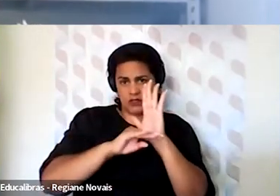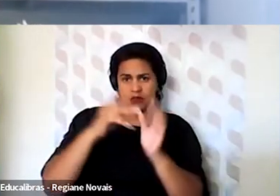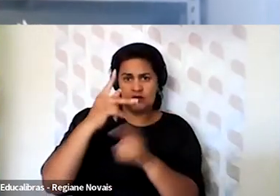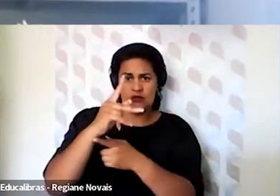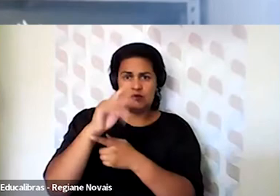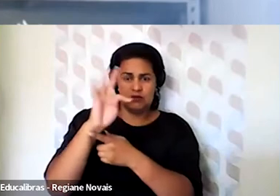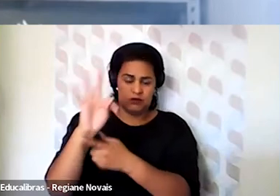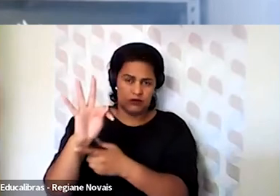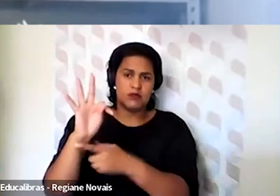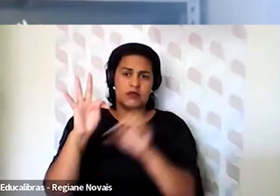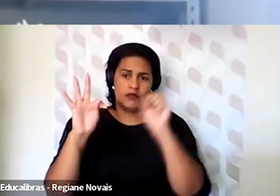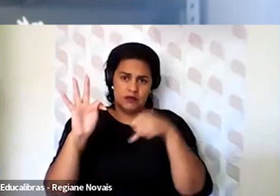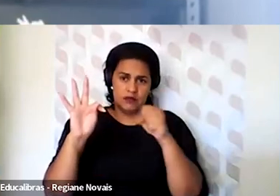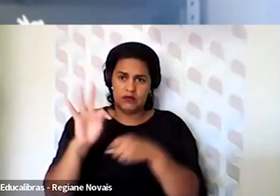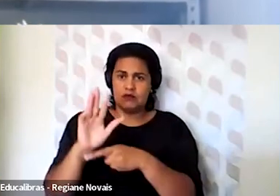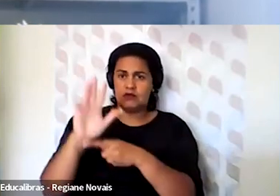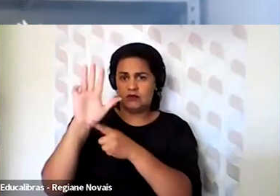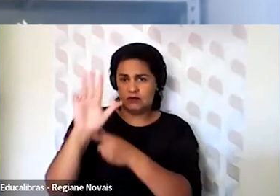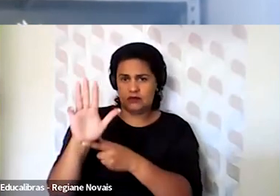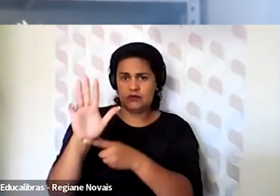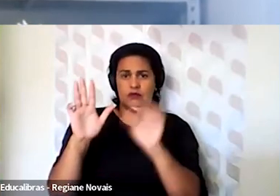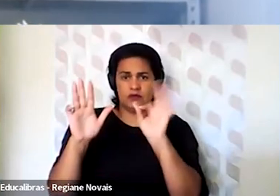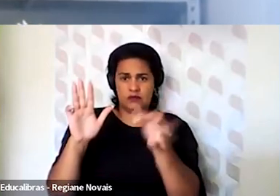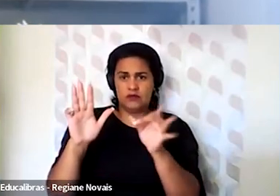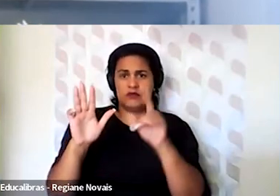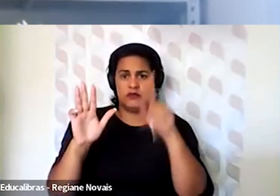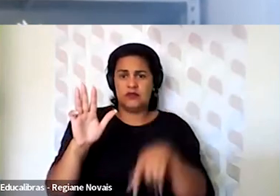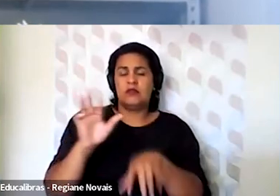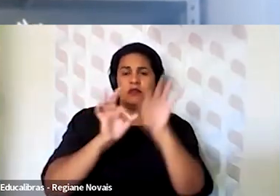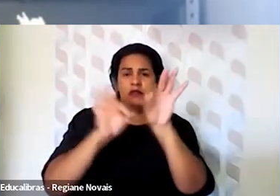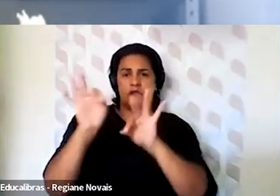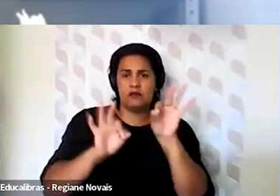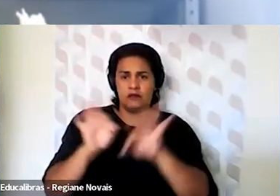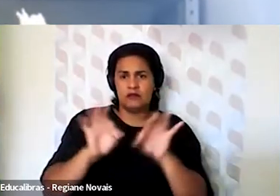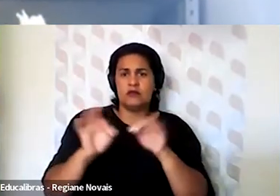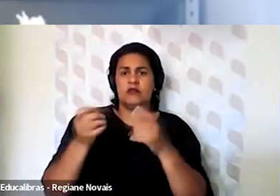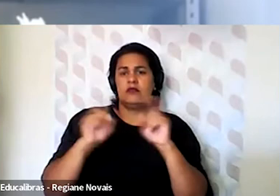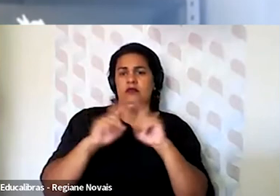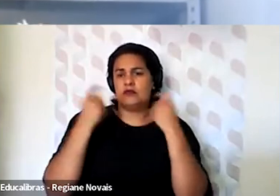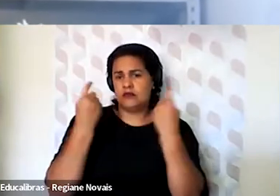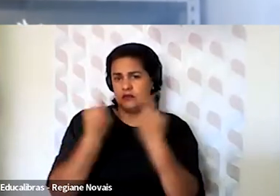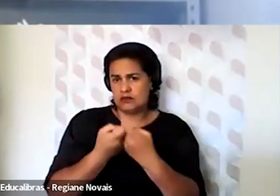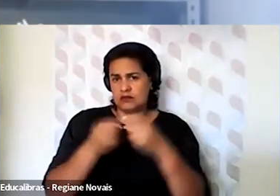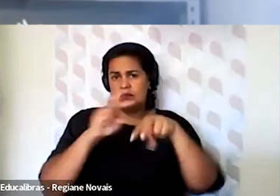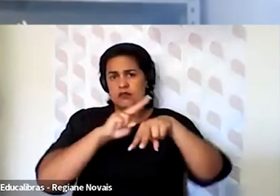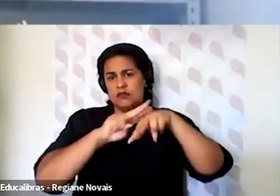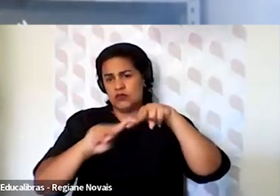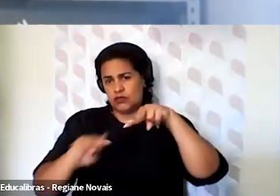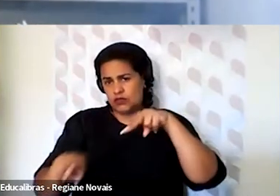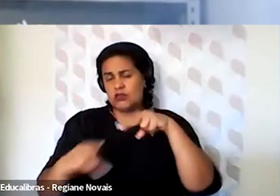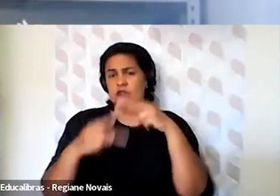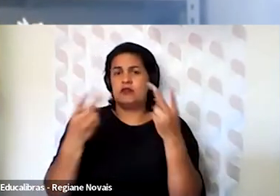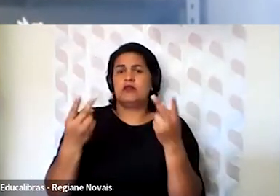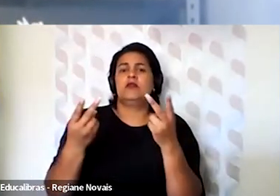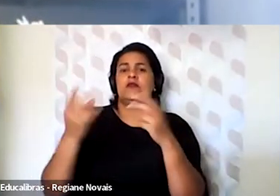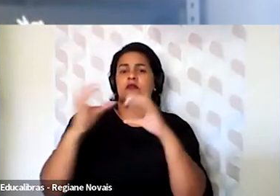da candidatura de Lula no que diz respeito, por exemplo, às questões de sexualidade, gênero e comunicação, ou seja, dando as minhas